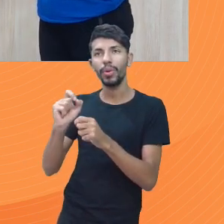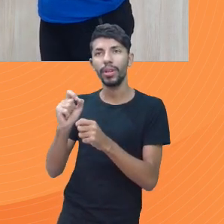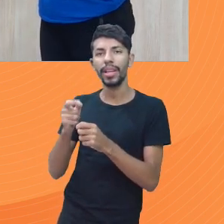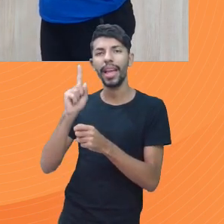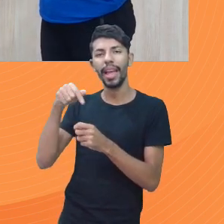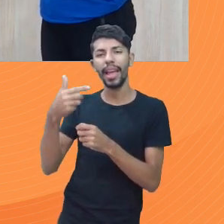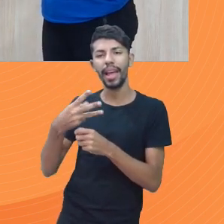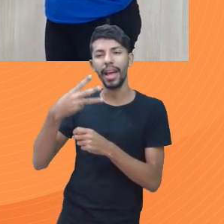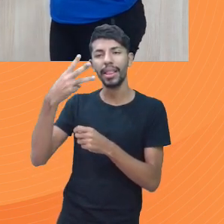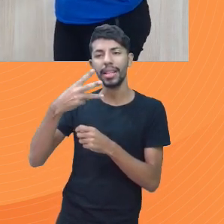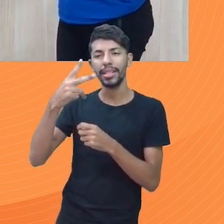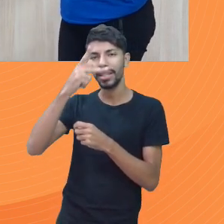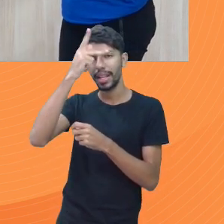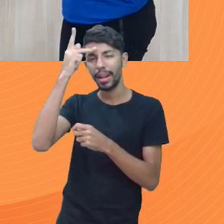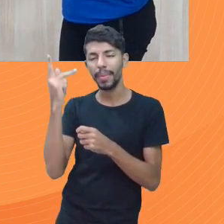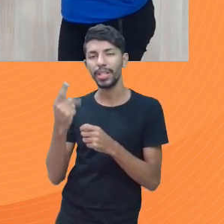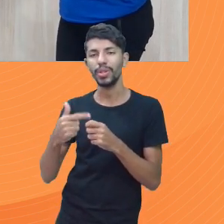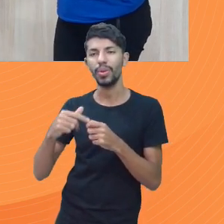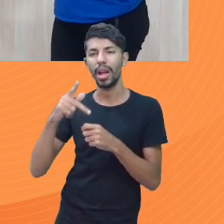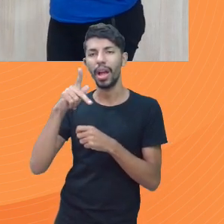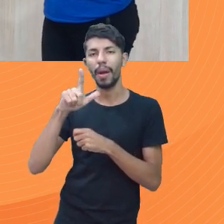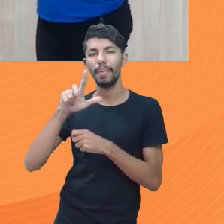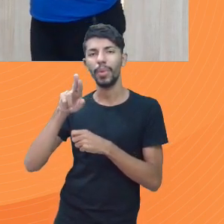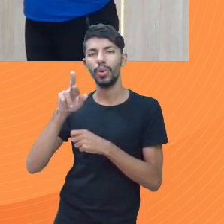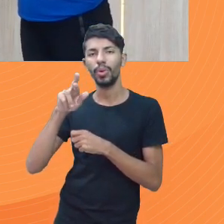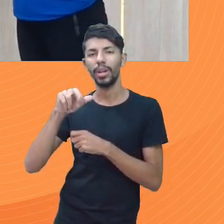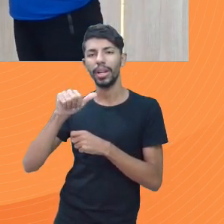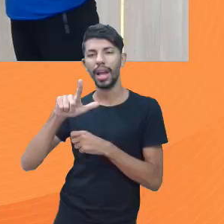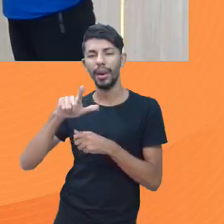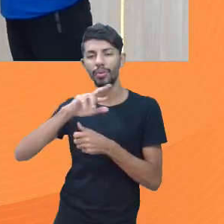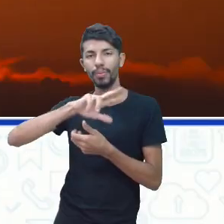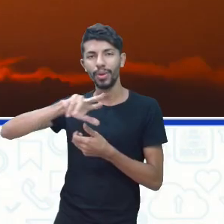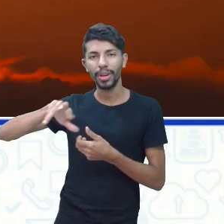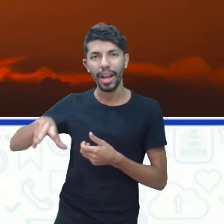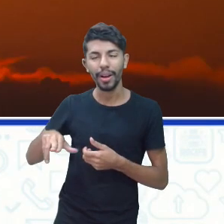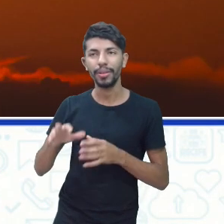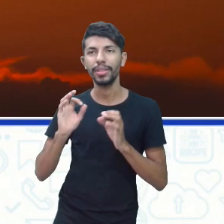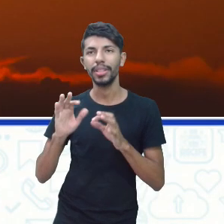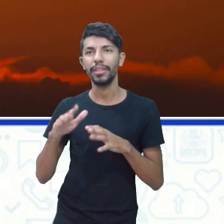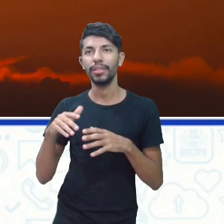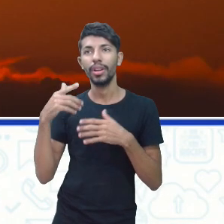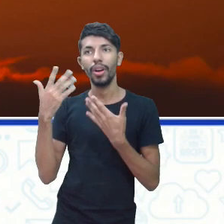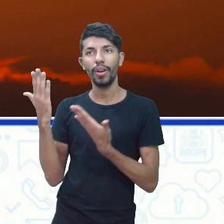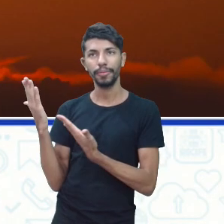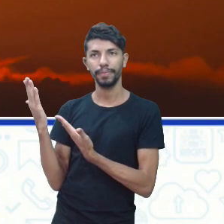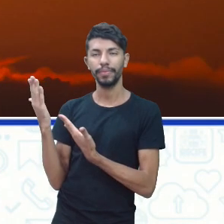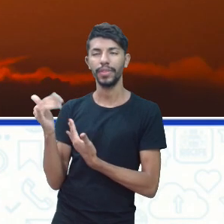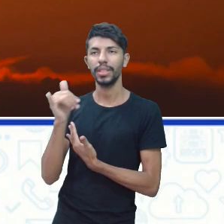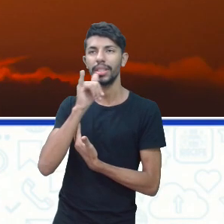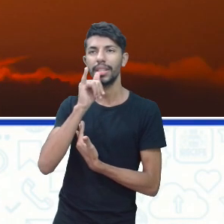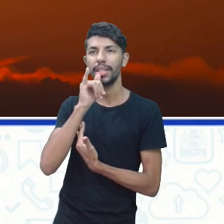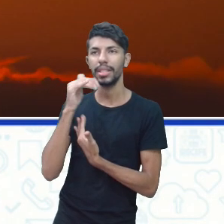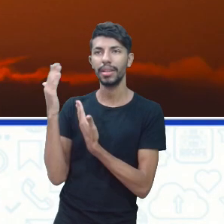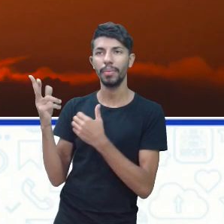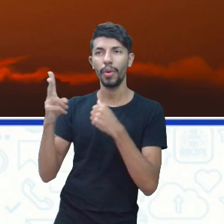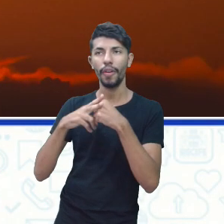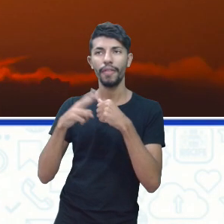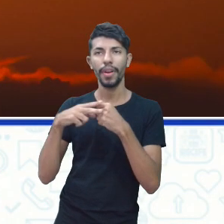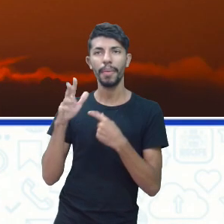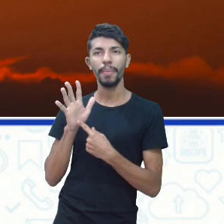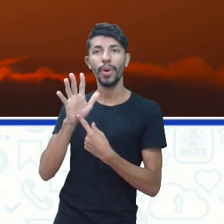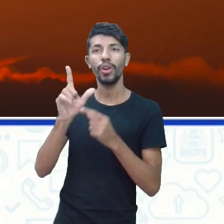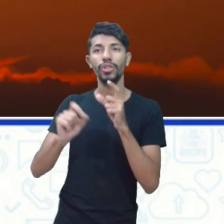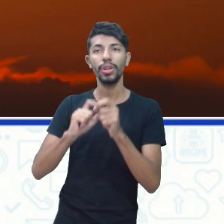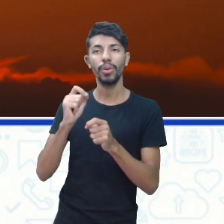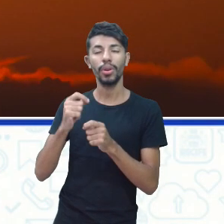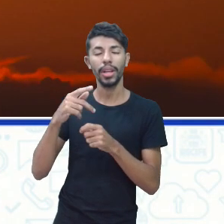é? Então nós temos assim, neste exemplo, o verbo apresenta-se no plural, concordando com o sujeito que está